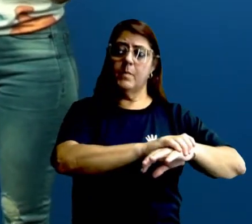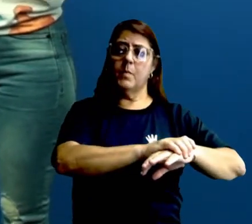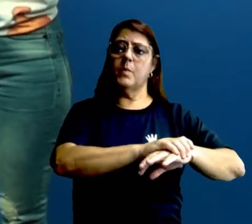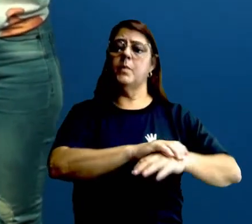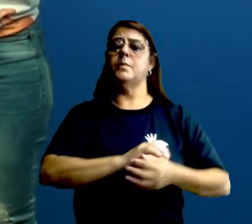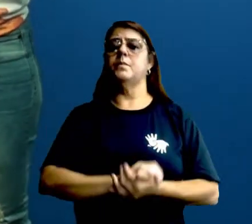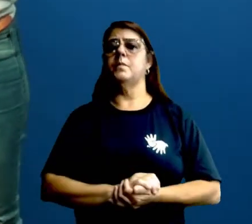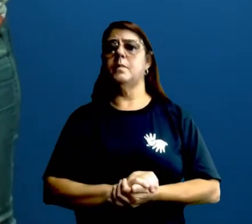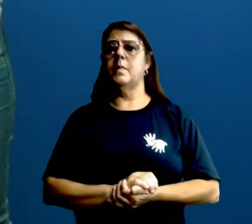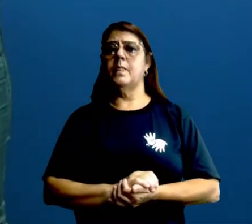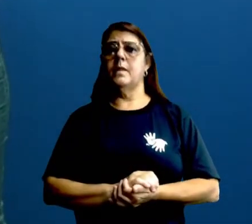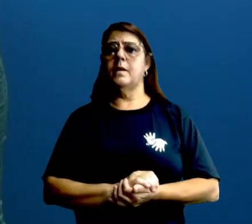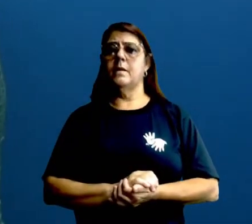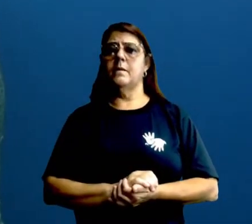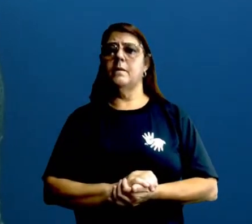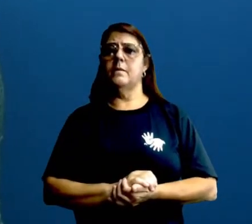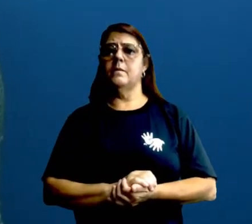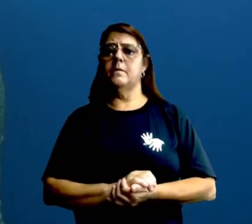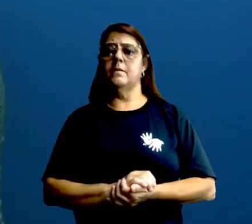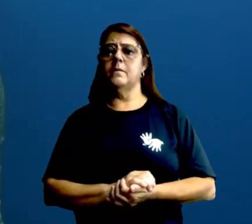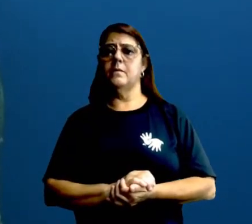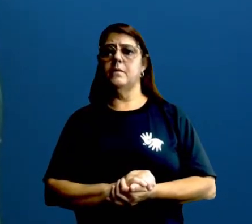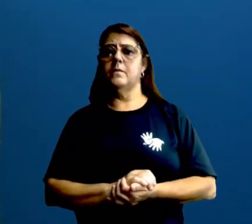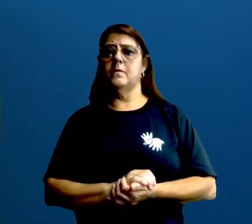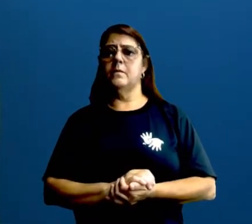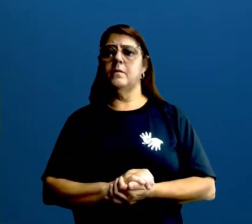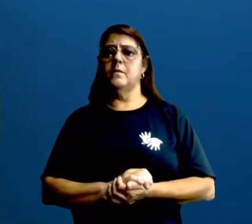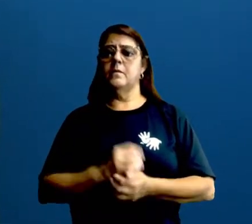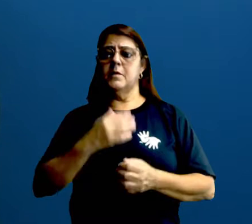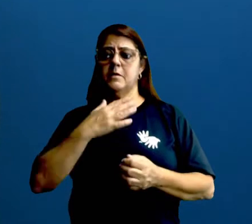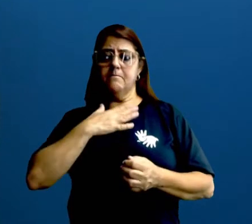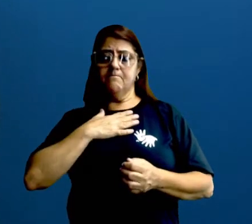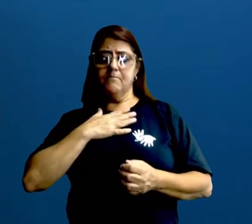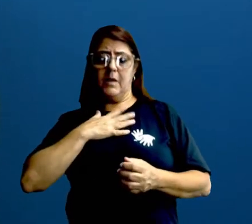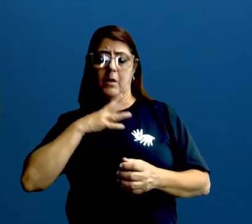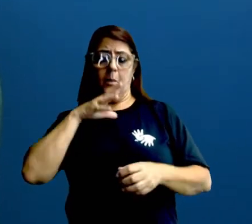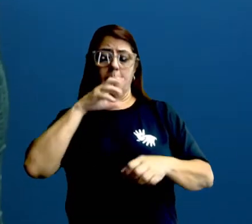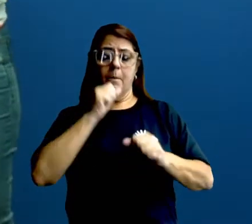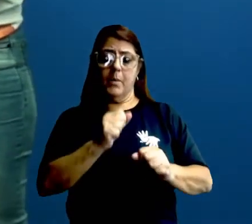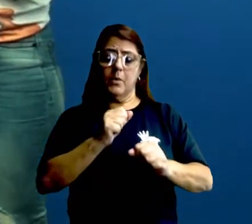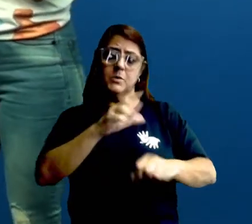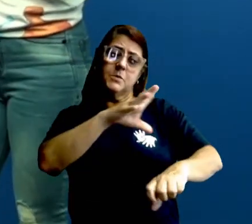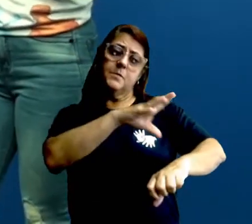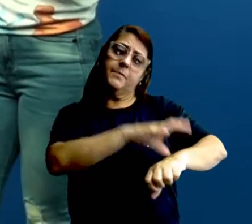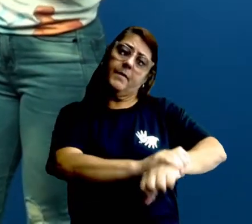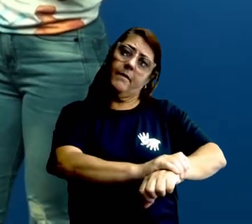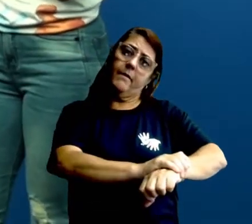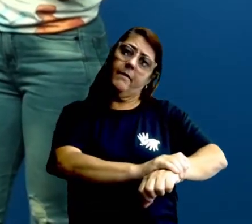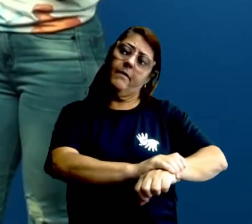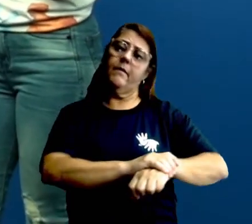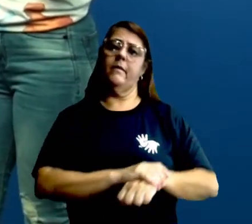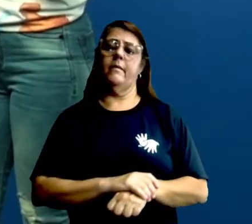posso dizer que a mim que eu possuo. Então,